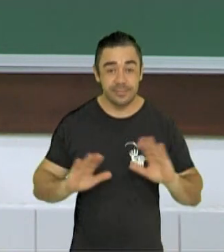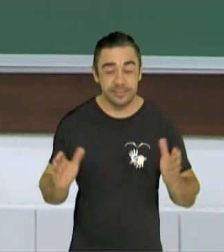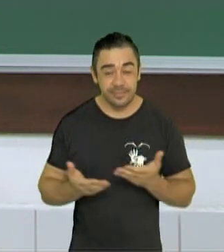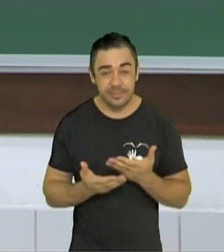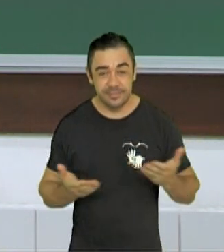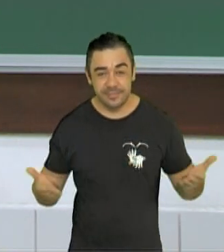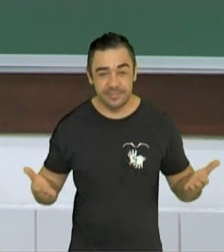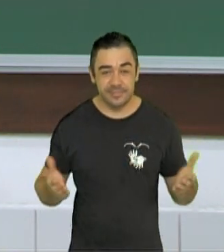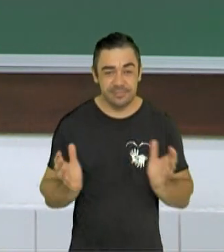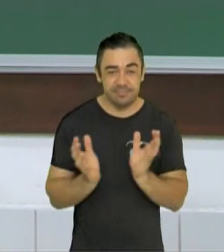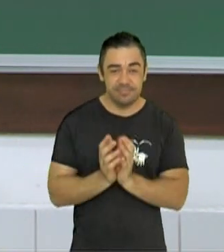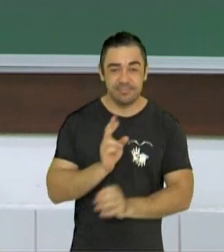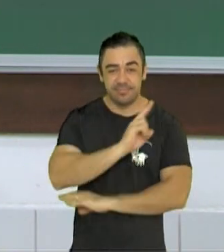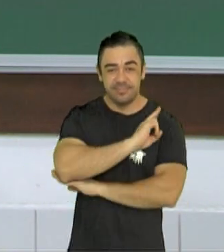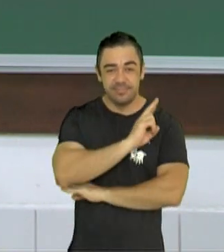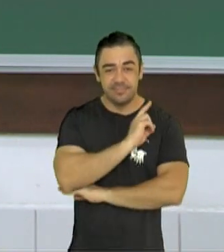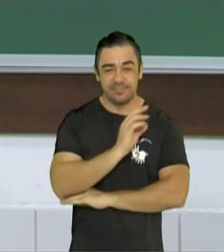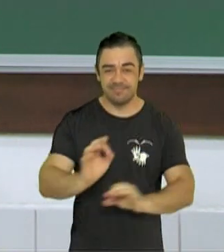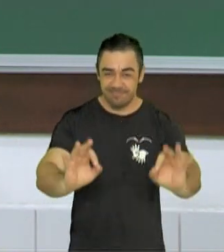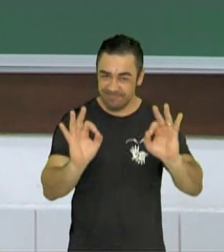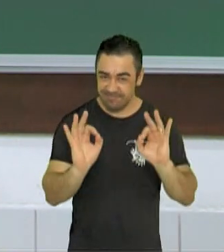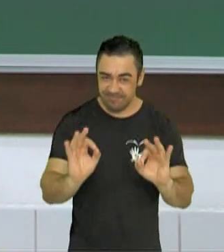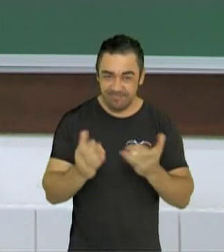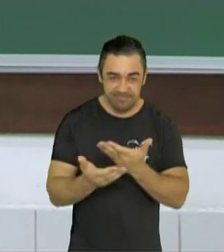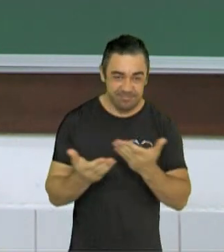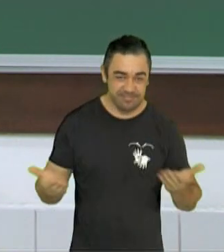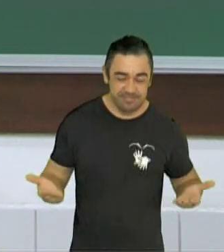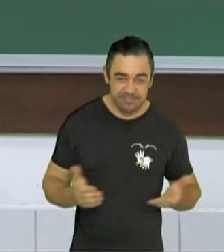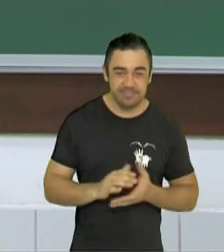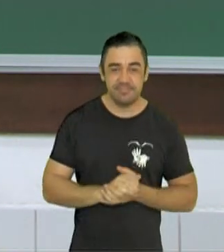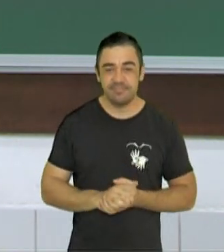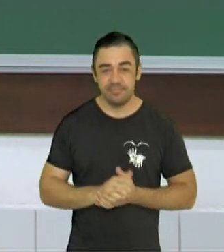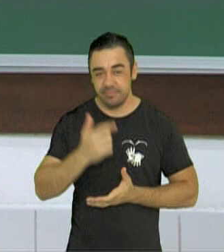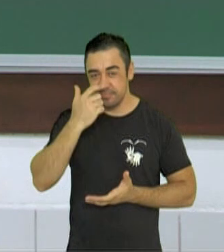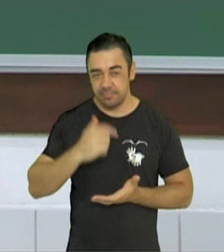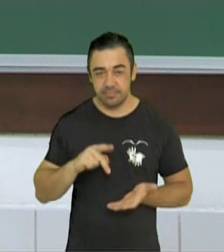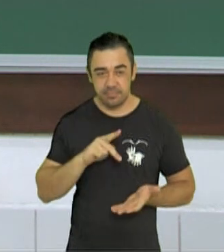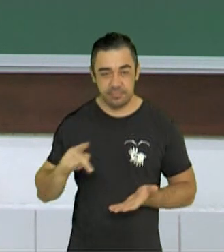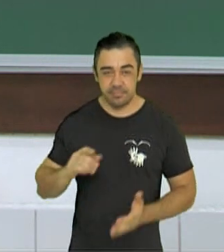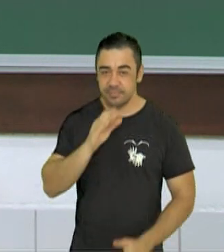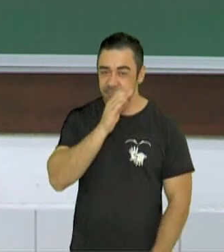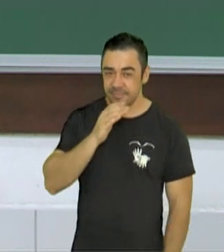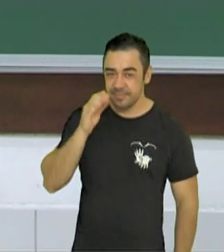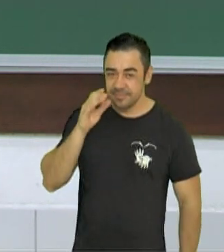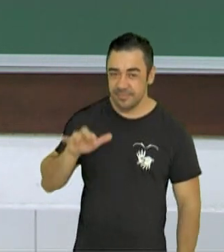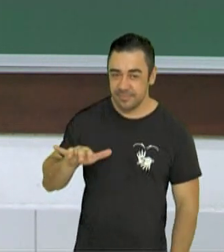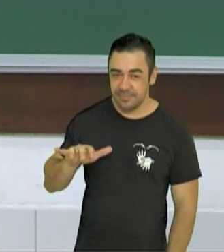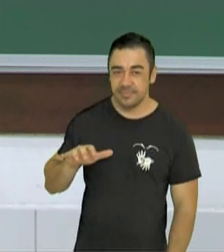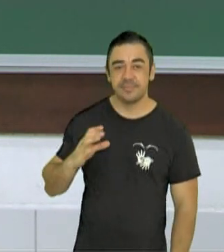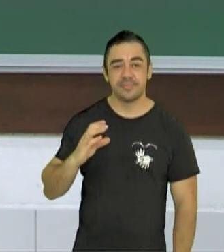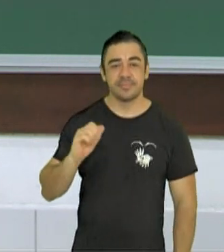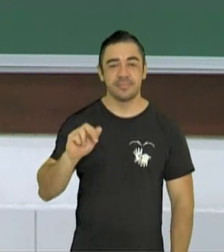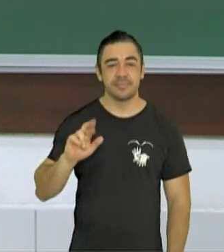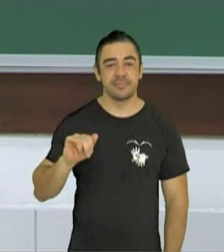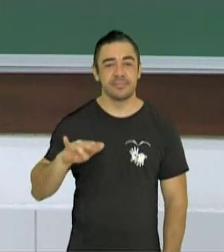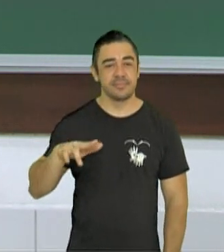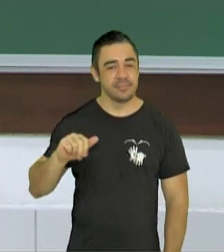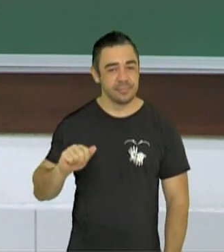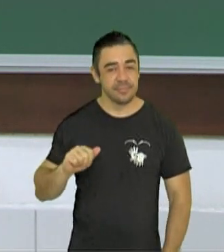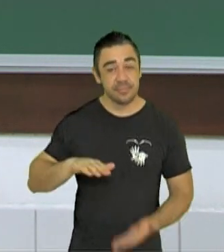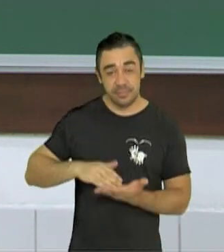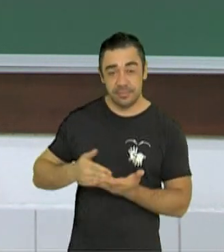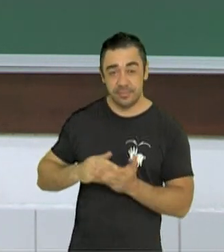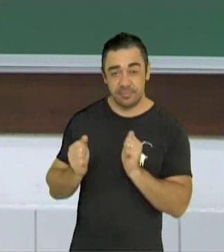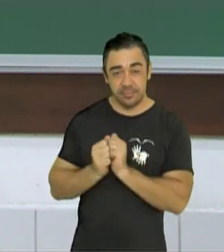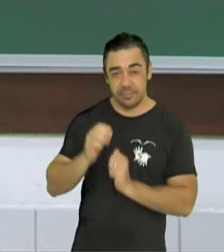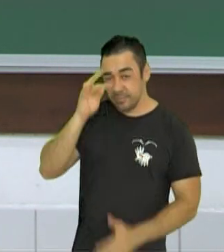Olá, galerinha da segunda série, tudo certinho com vocês? Eu sou a professora Carolina Molina, estou aqui com meu amigo